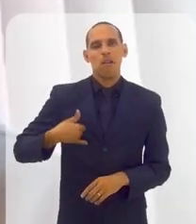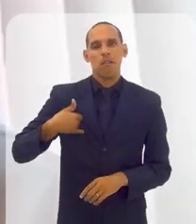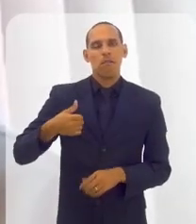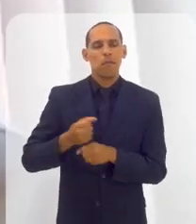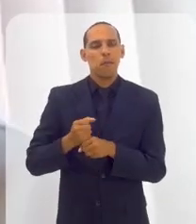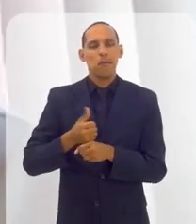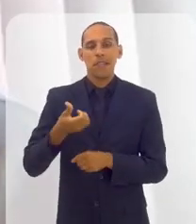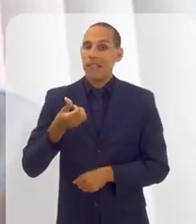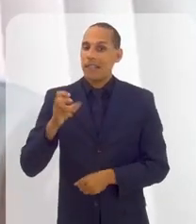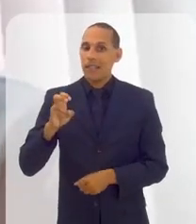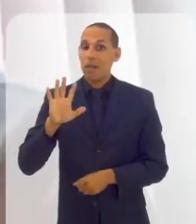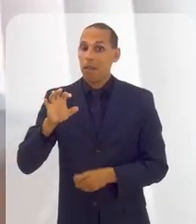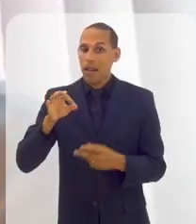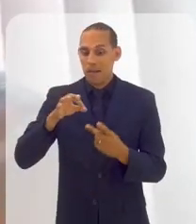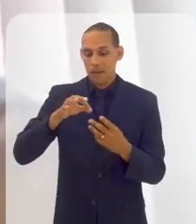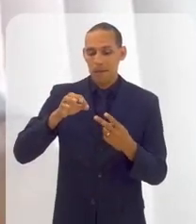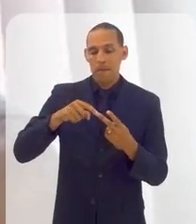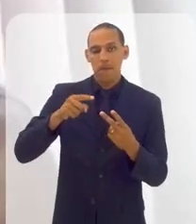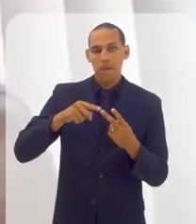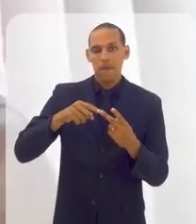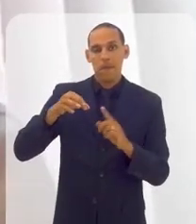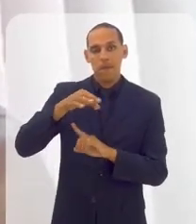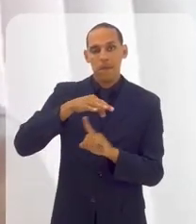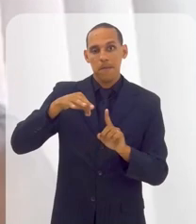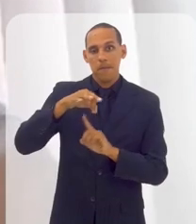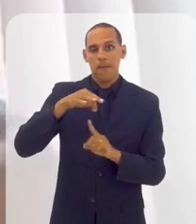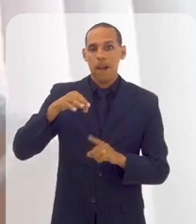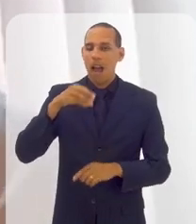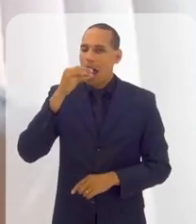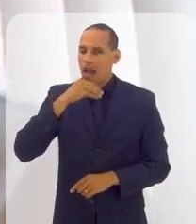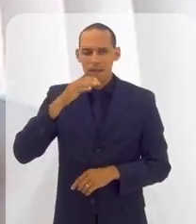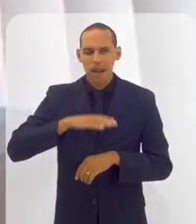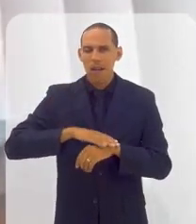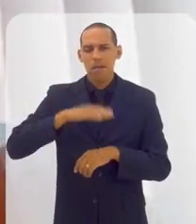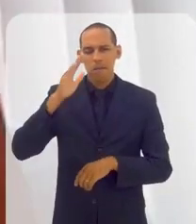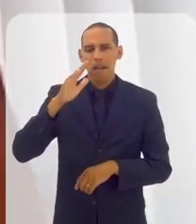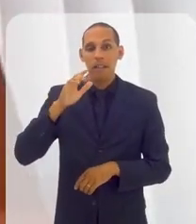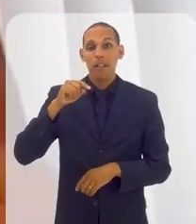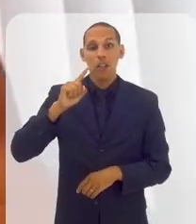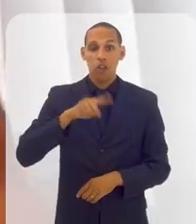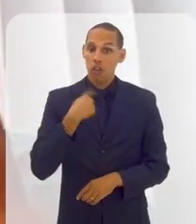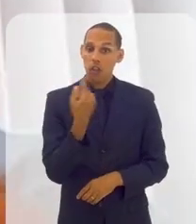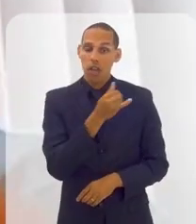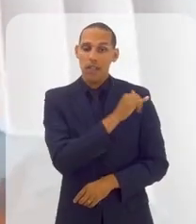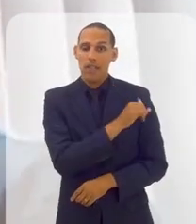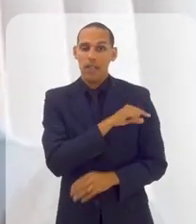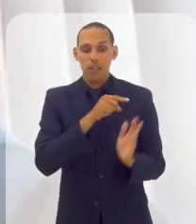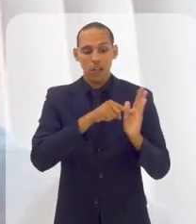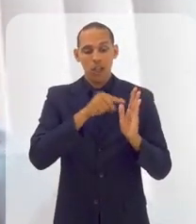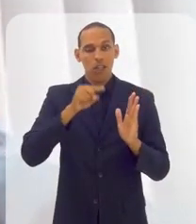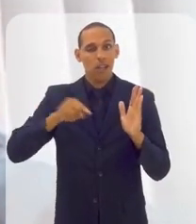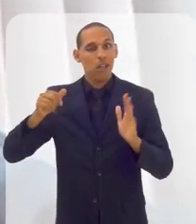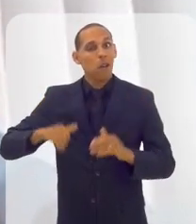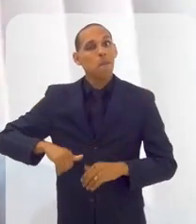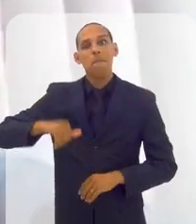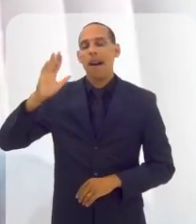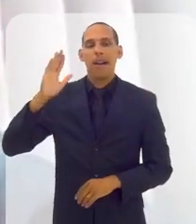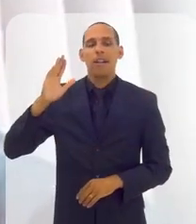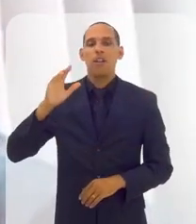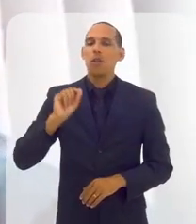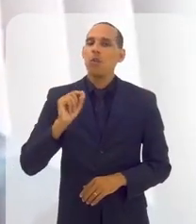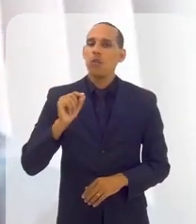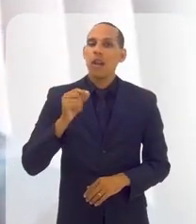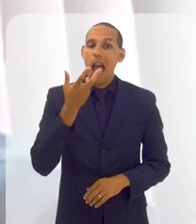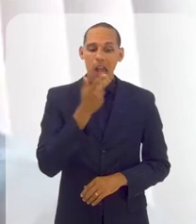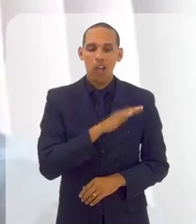sou capixaba. O nosso estado do Rio de Janeiro é o estado com maior indicador,